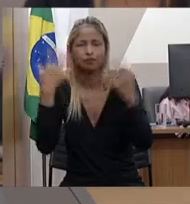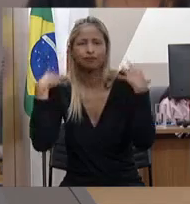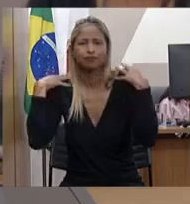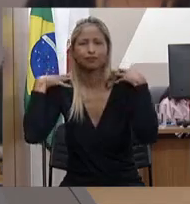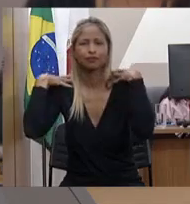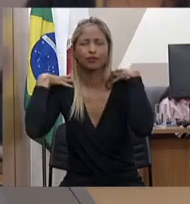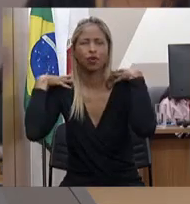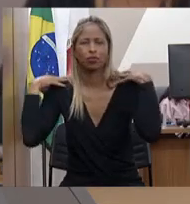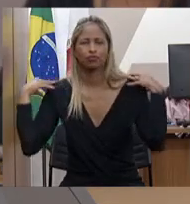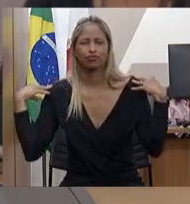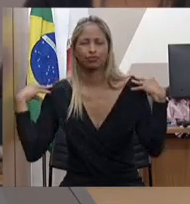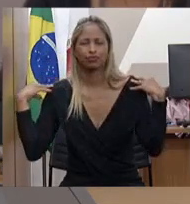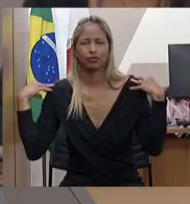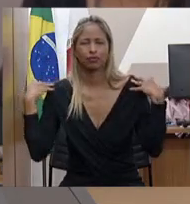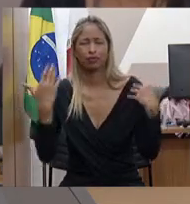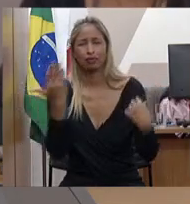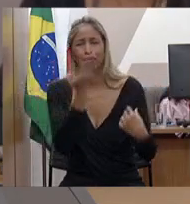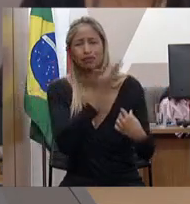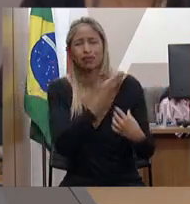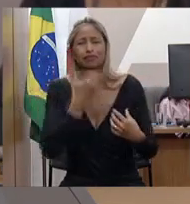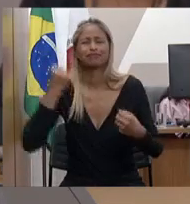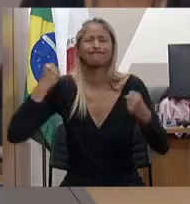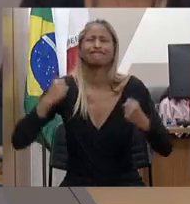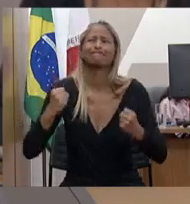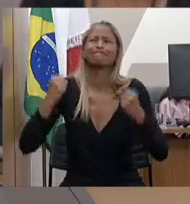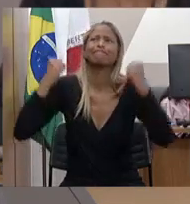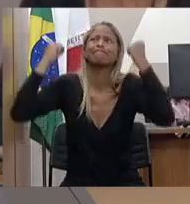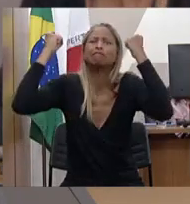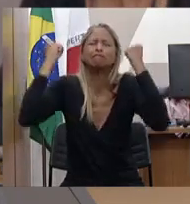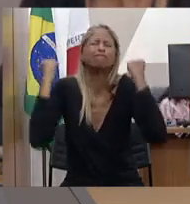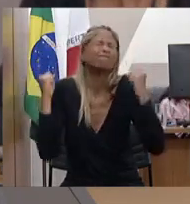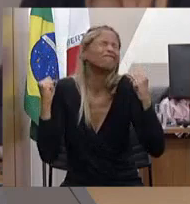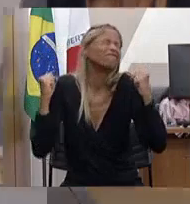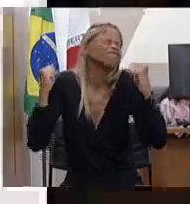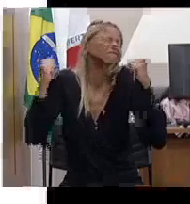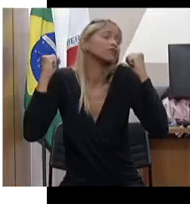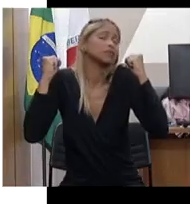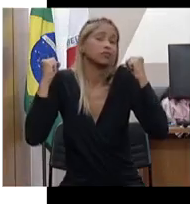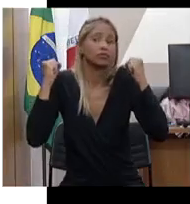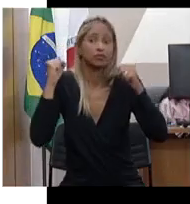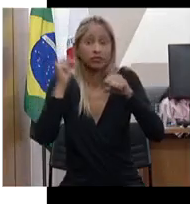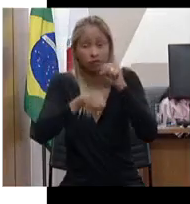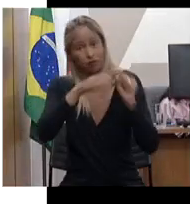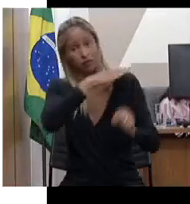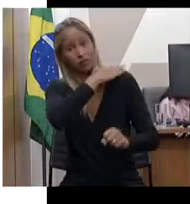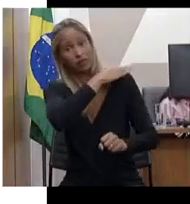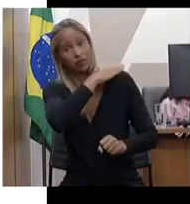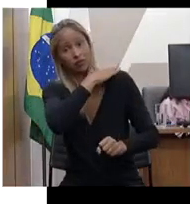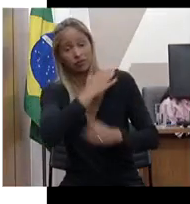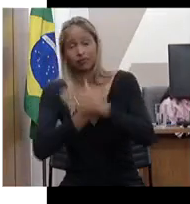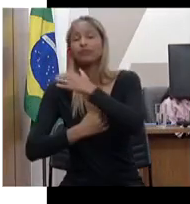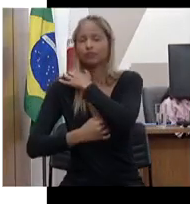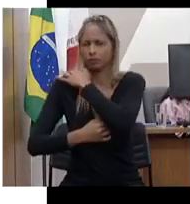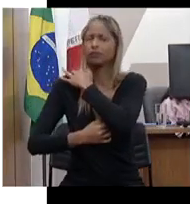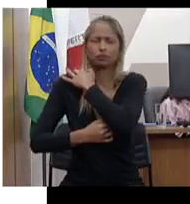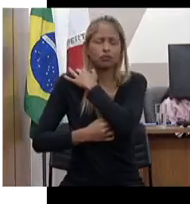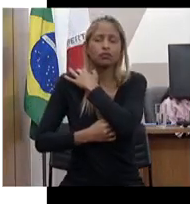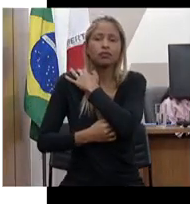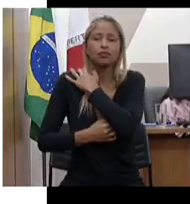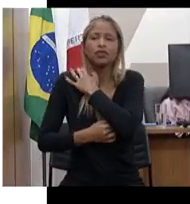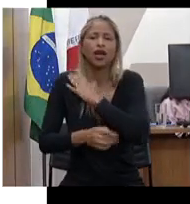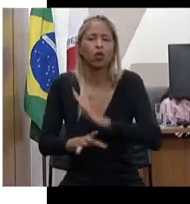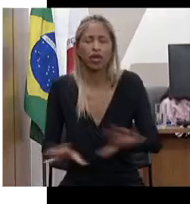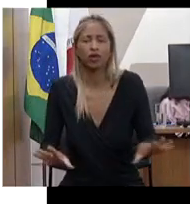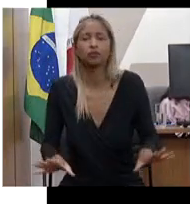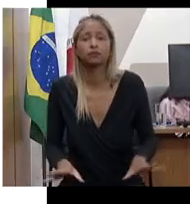ombro ou seja o cara pega tanto peso faz tanto esforço que ele lesa o ombro dele interessante que